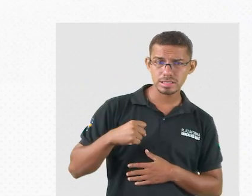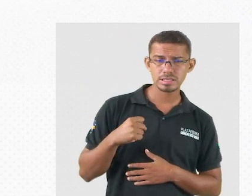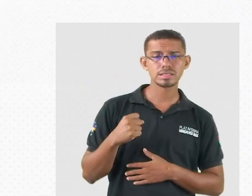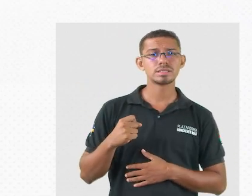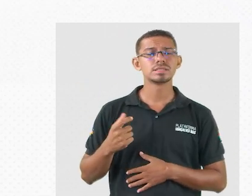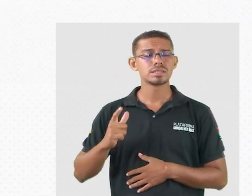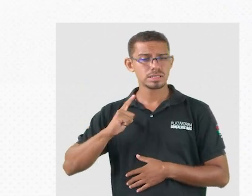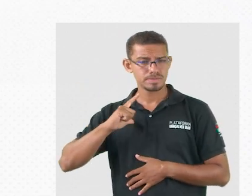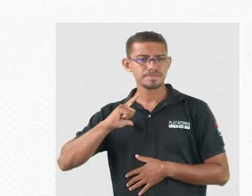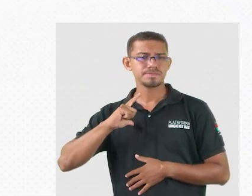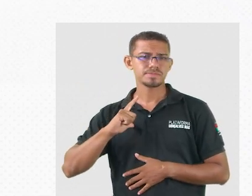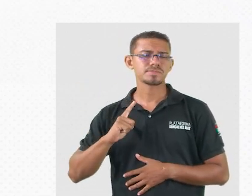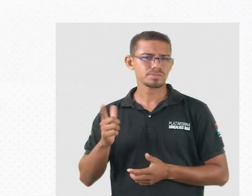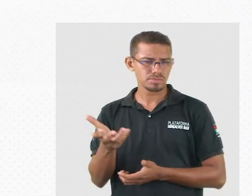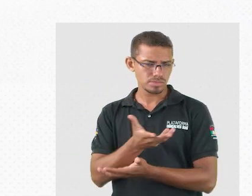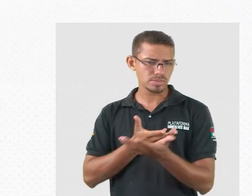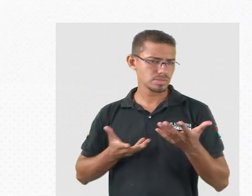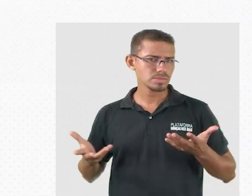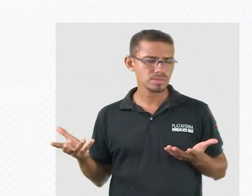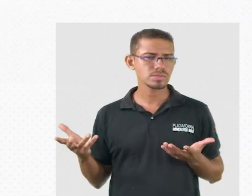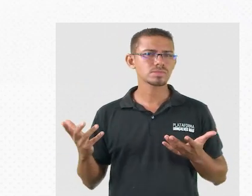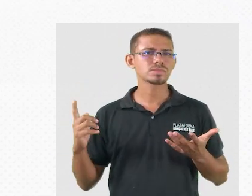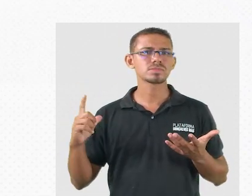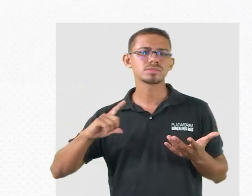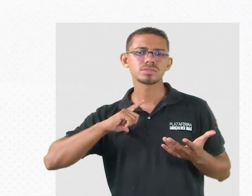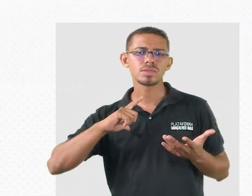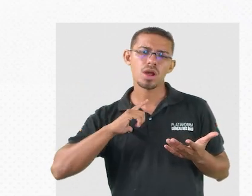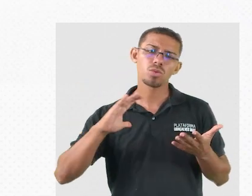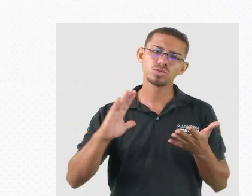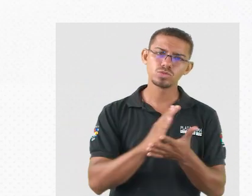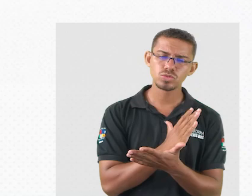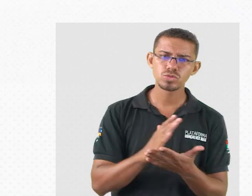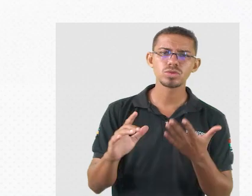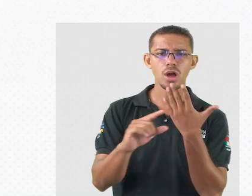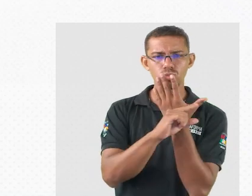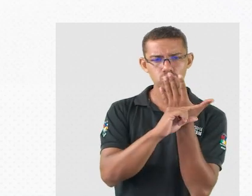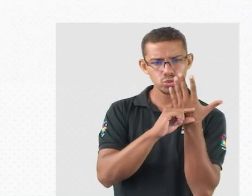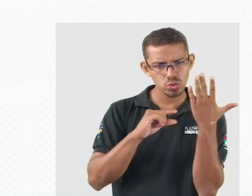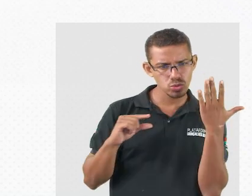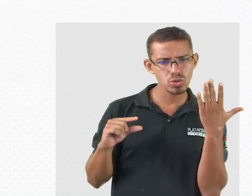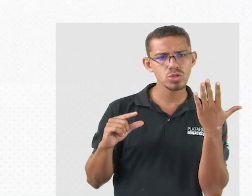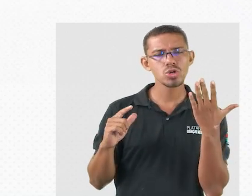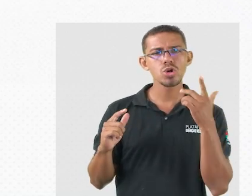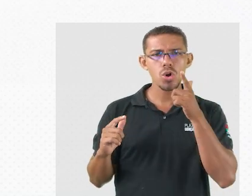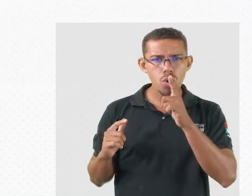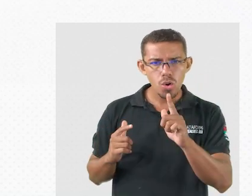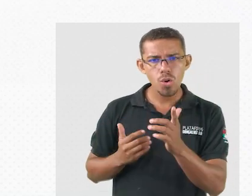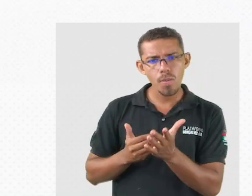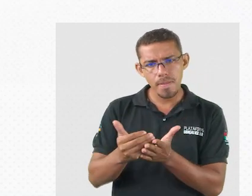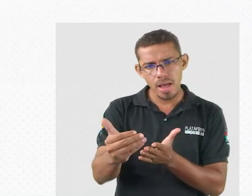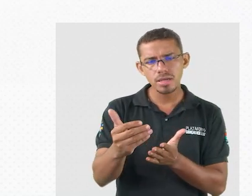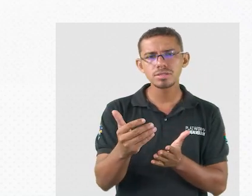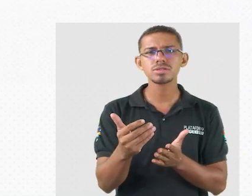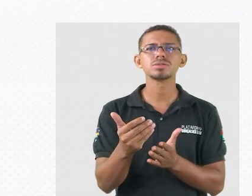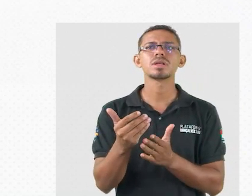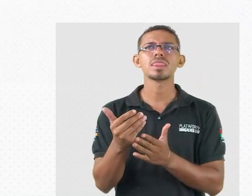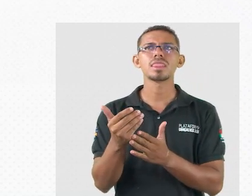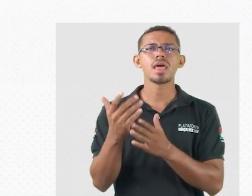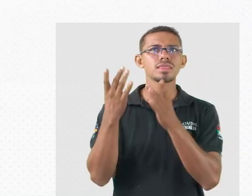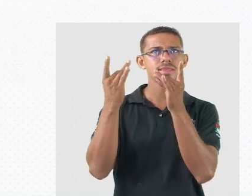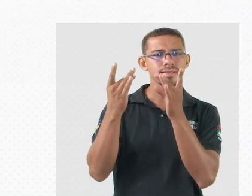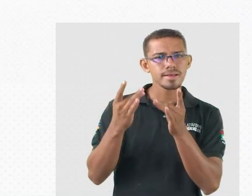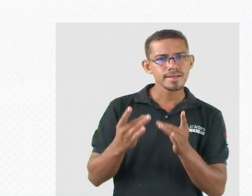também participa. Tá? Até alguns autores começam a